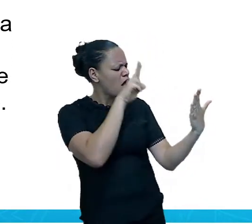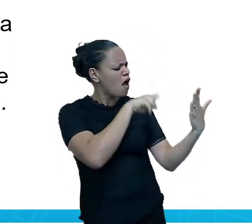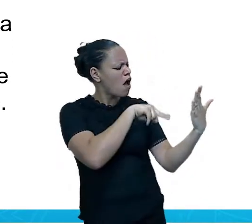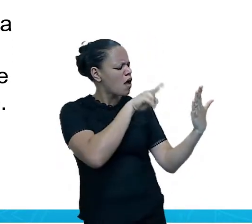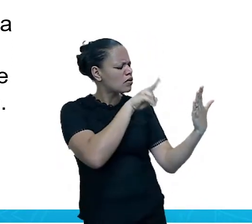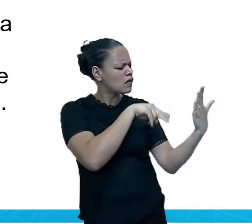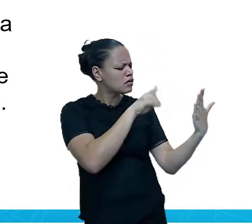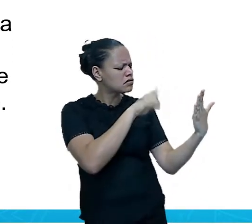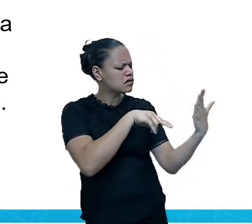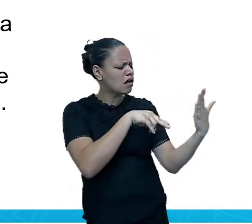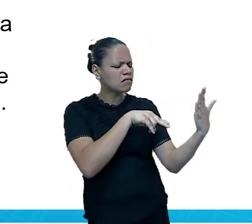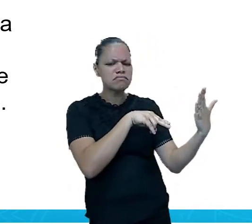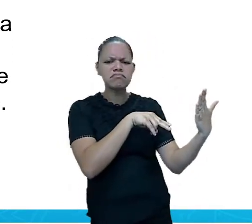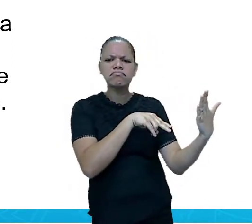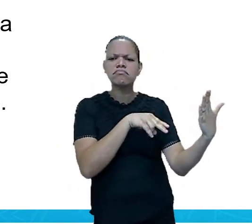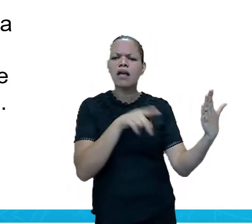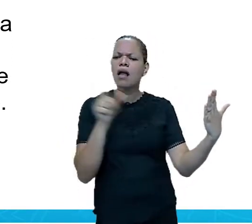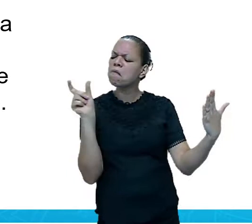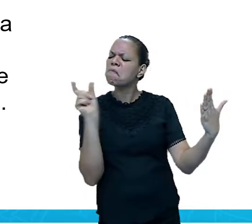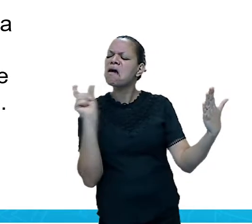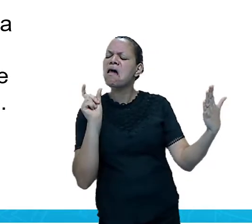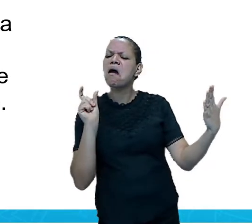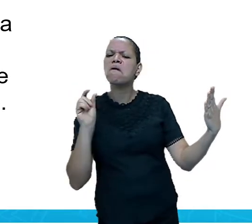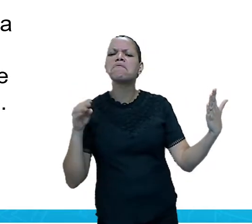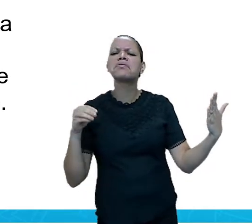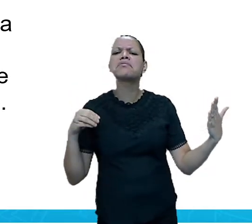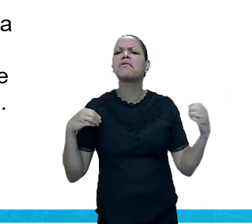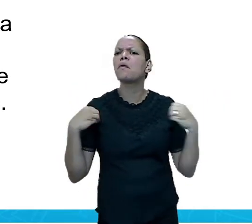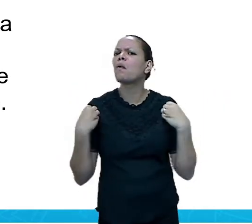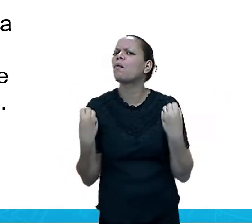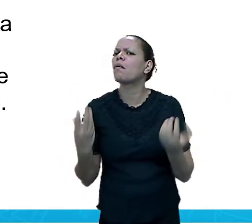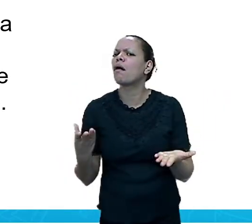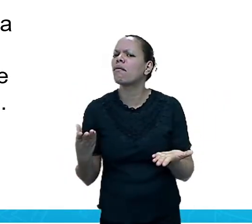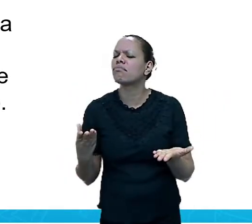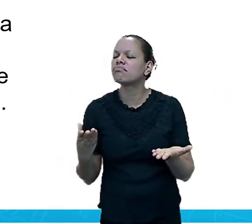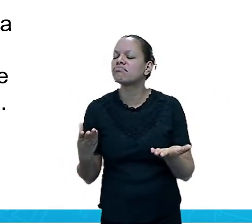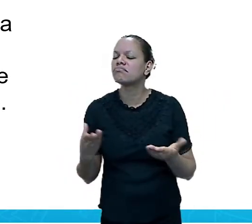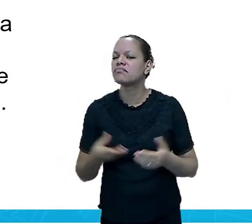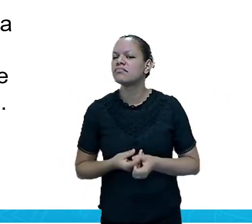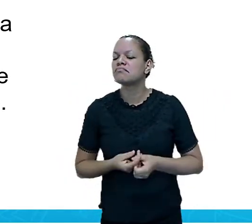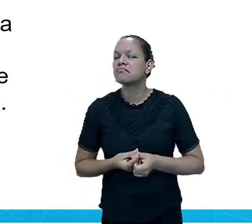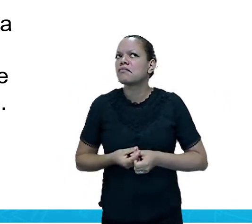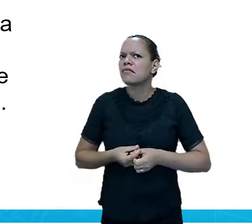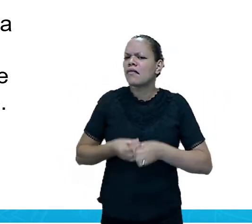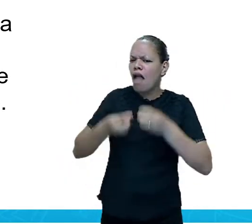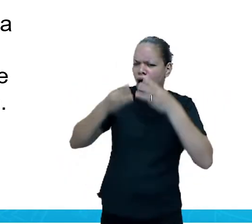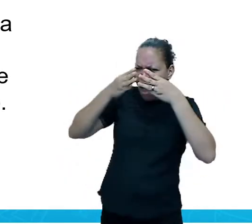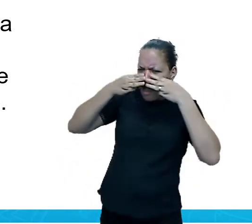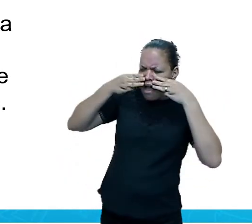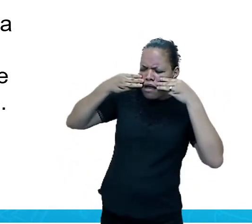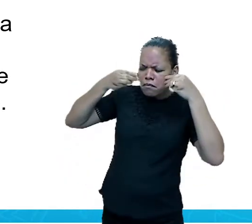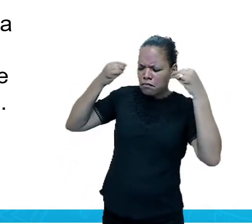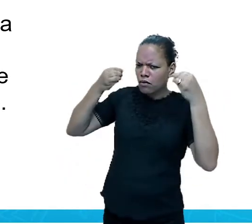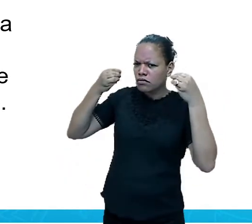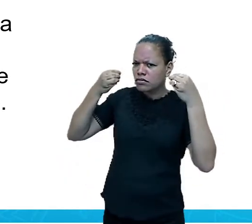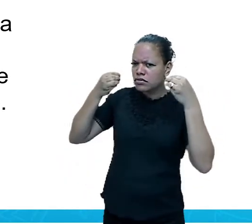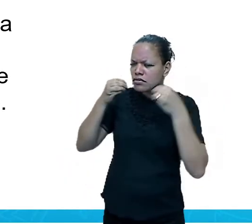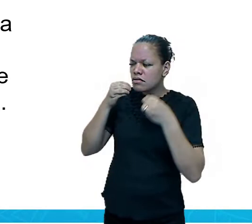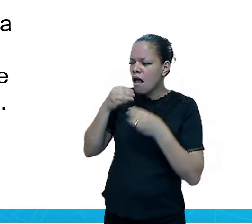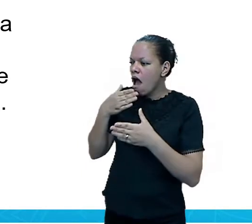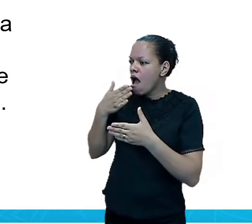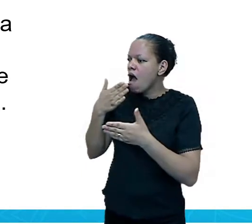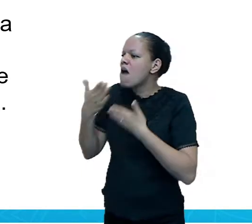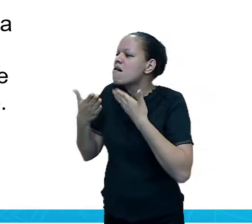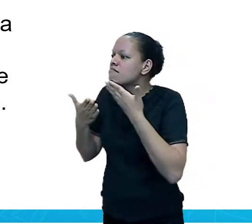vai encaixar nessa situação. A raposa, ao elogiar o corvo,